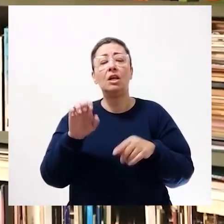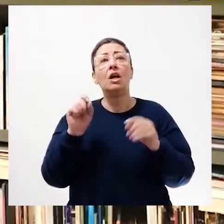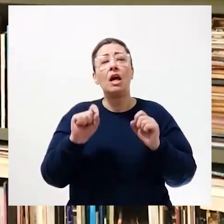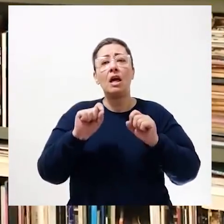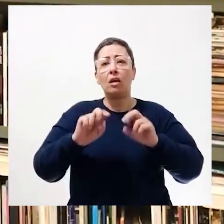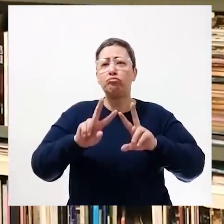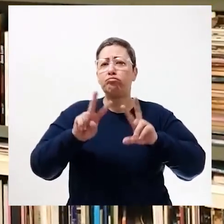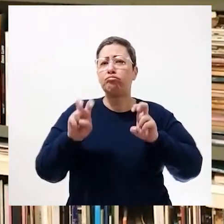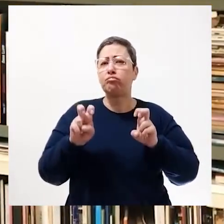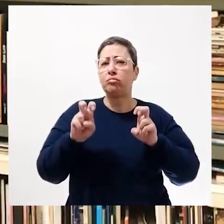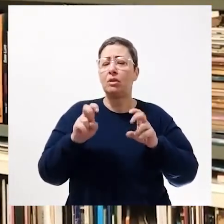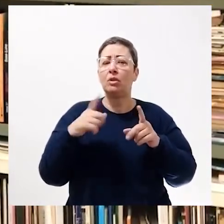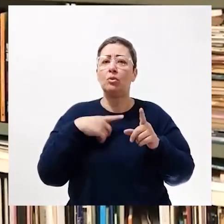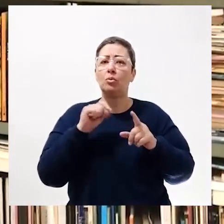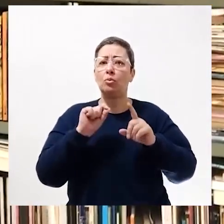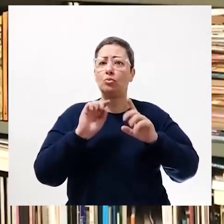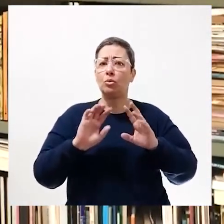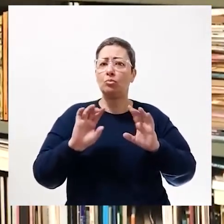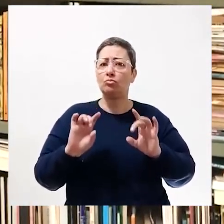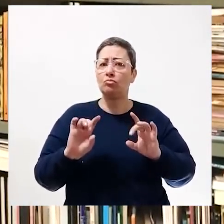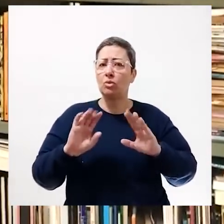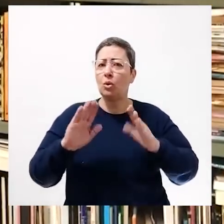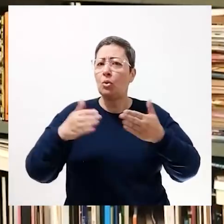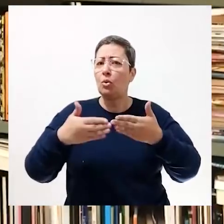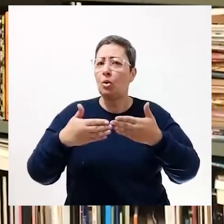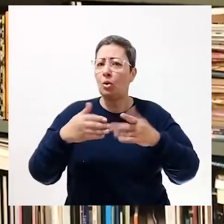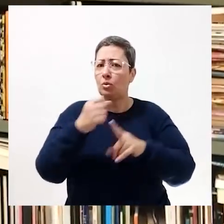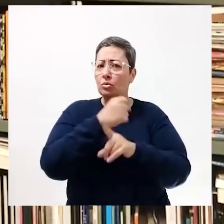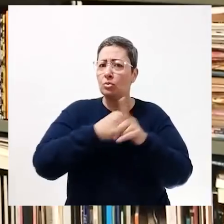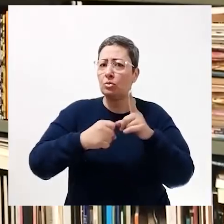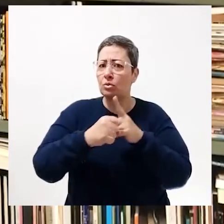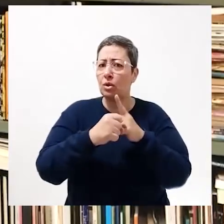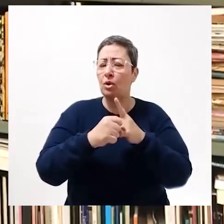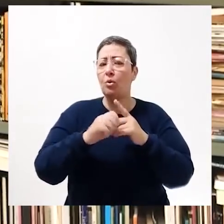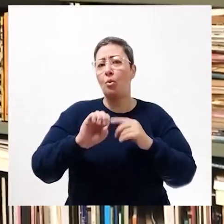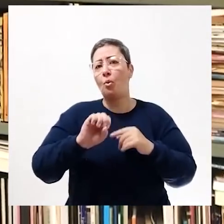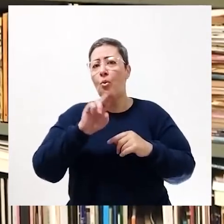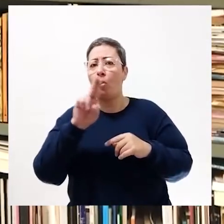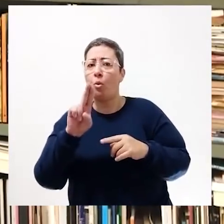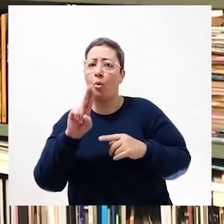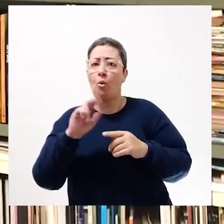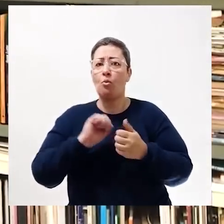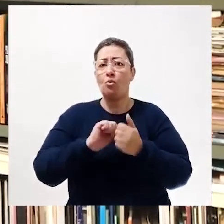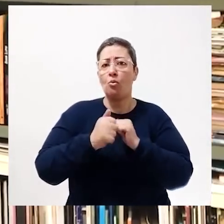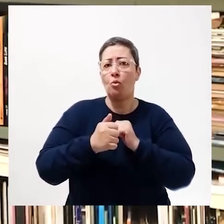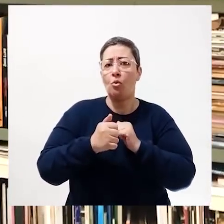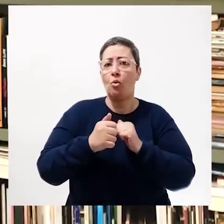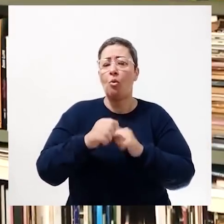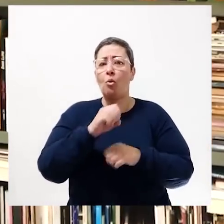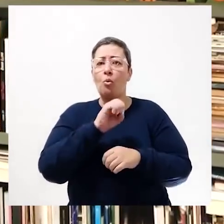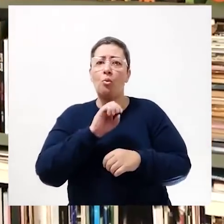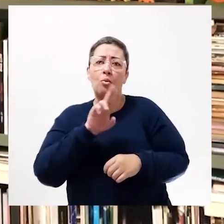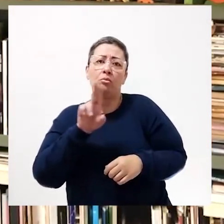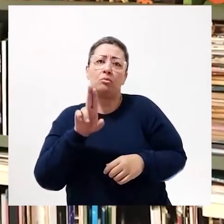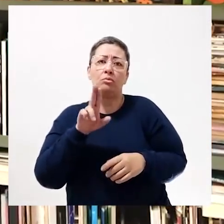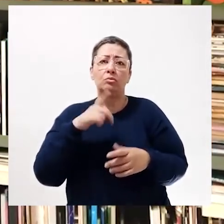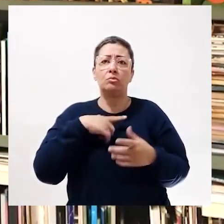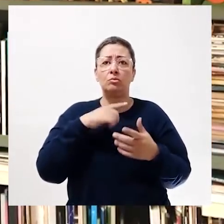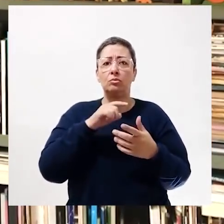cima de algum assunto específico, pode ser um assunto social, um assunto esportivo,